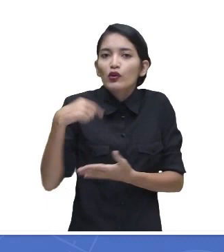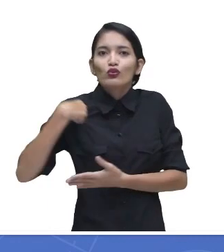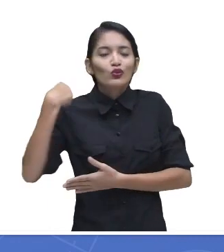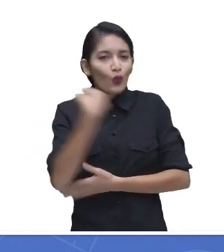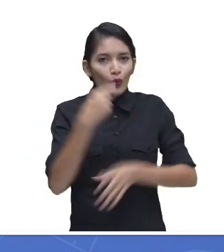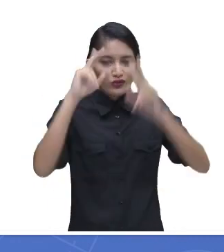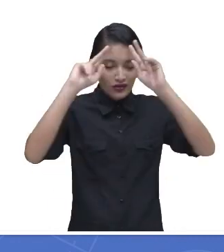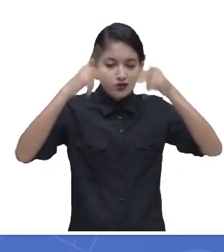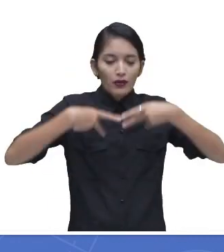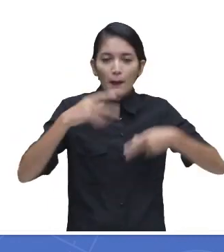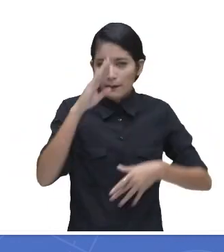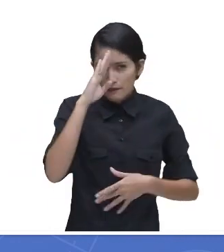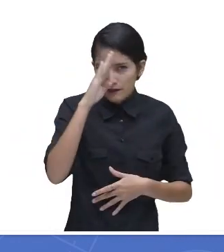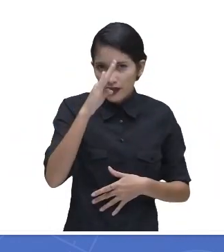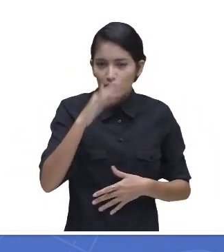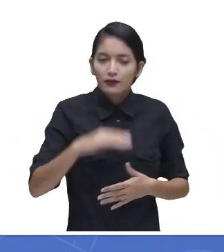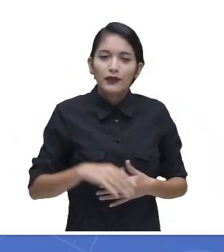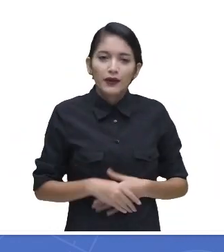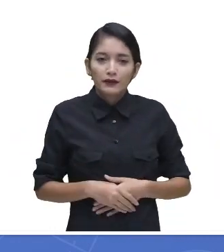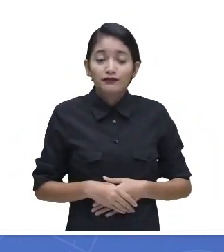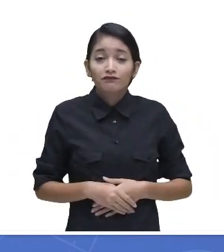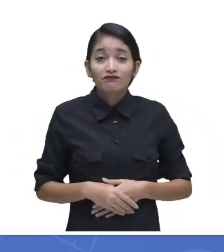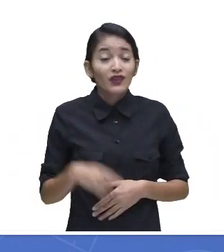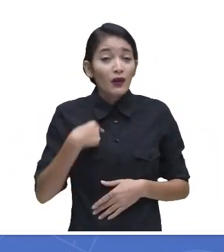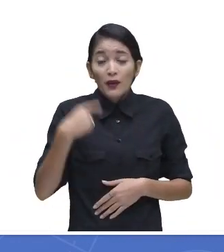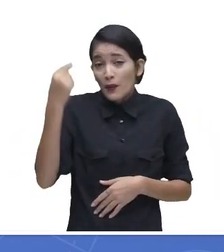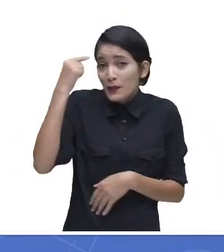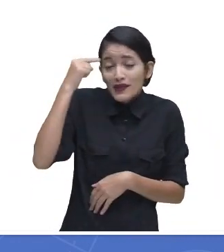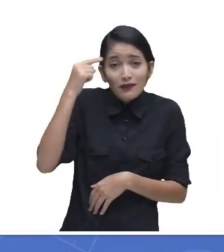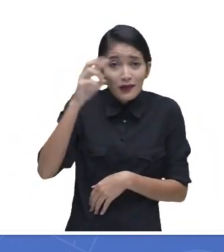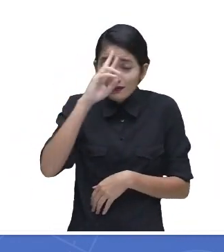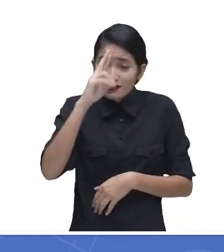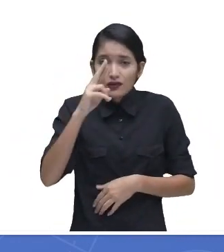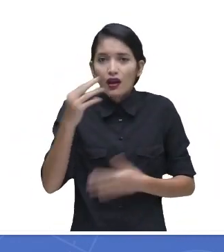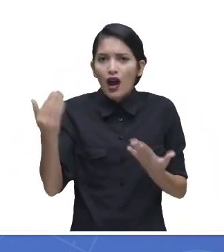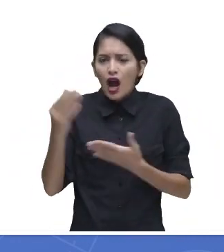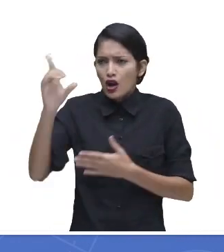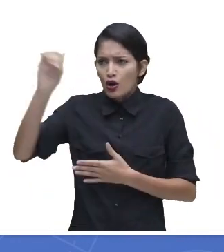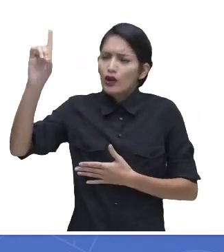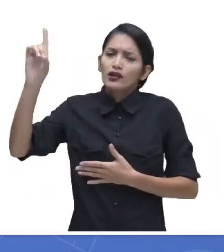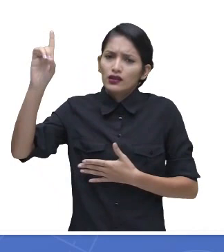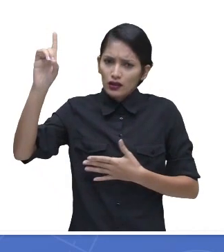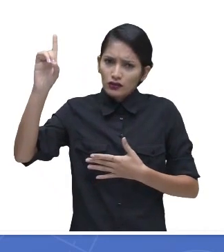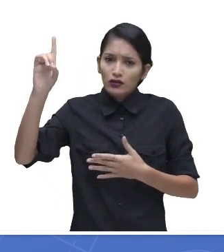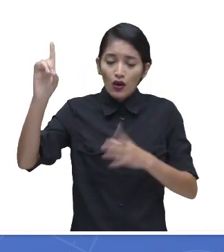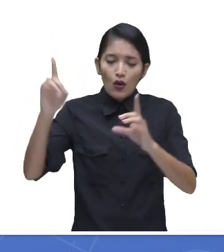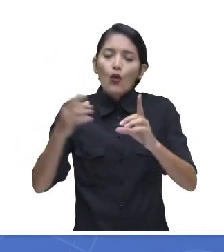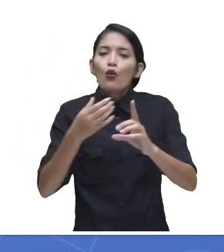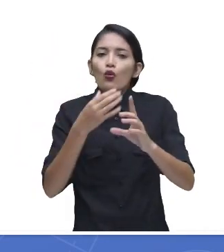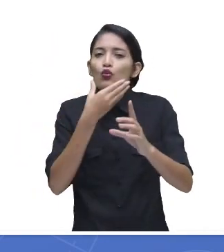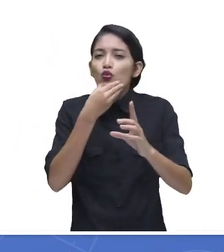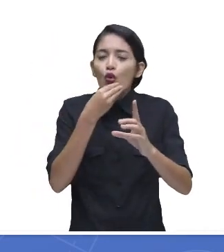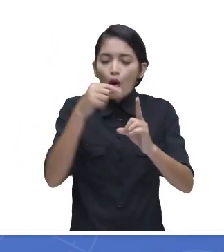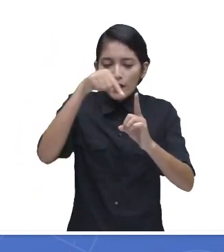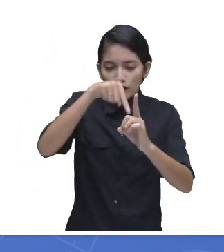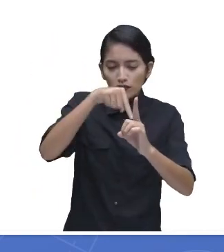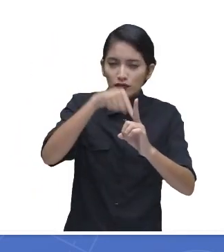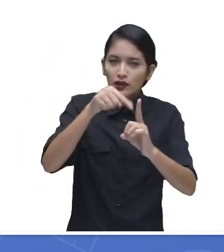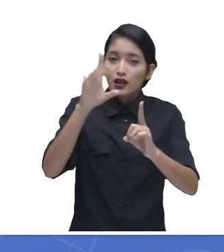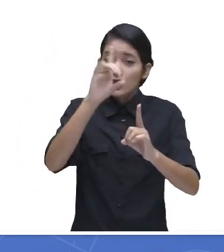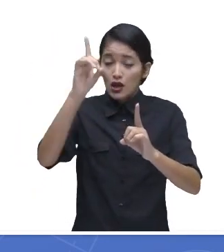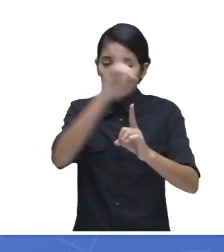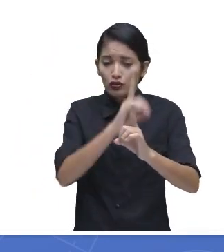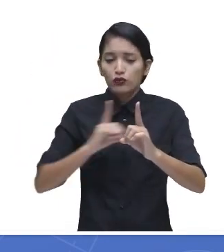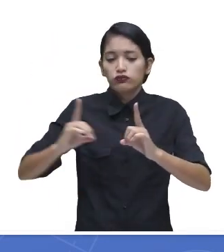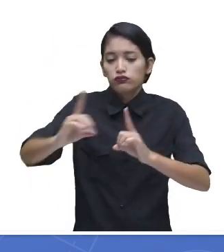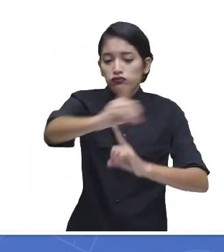no centro de tudo. Então é a minha razão. Então Deus agora está rodando na órbita do homem. Se na Idade Média